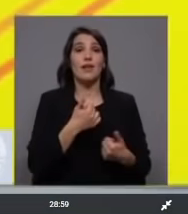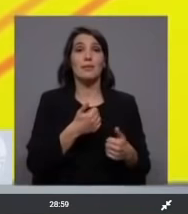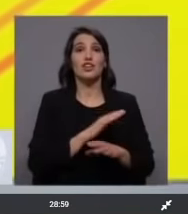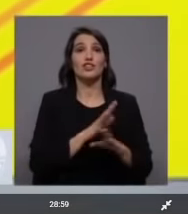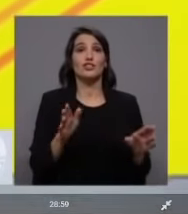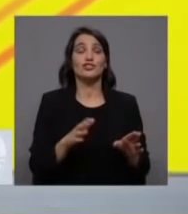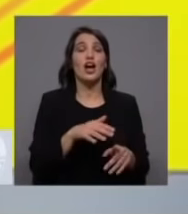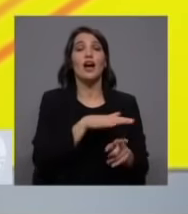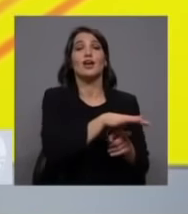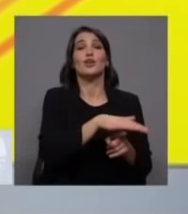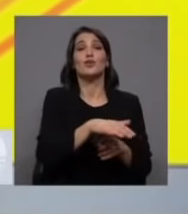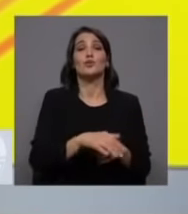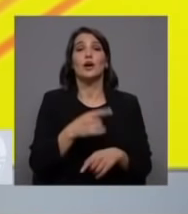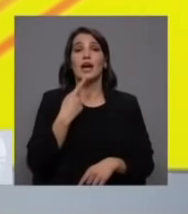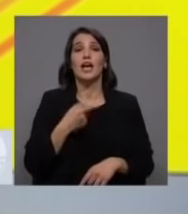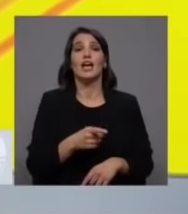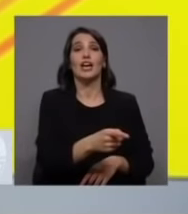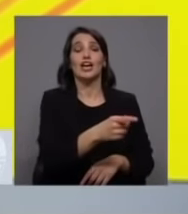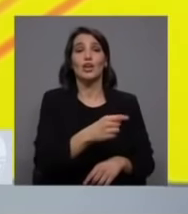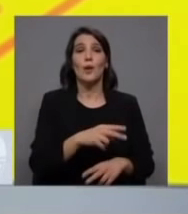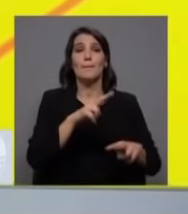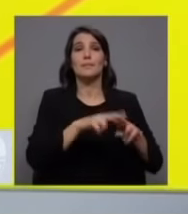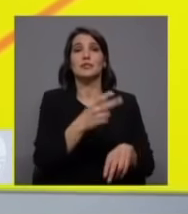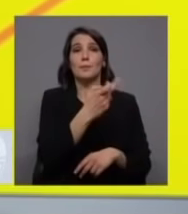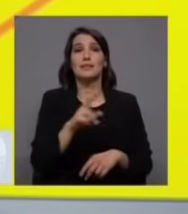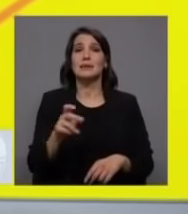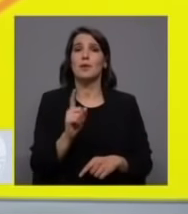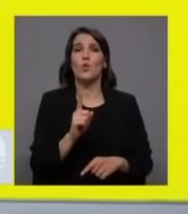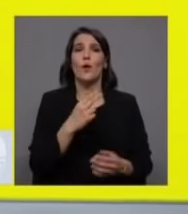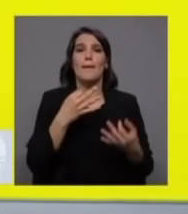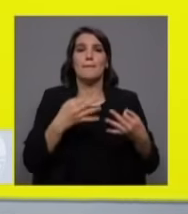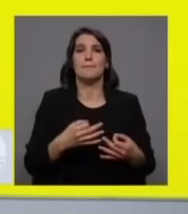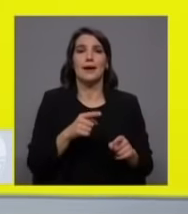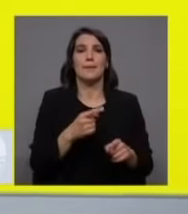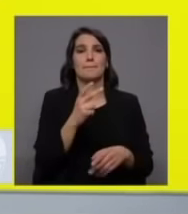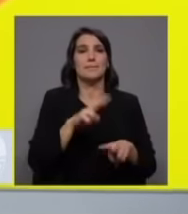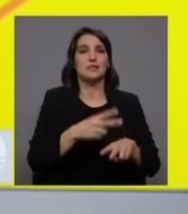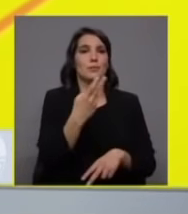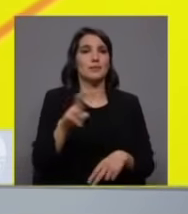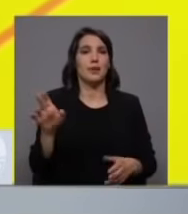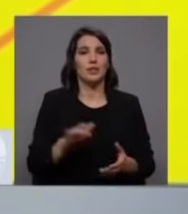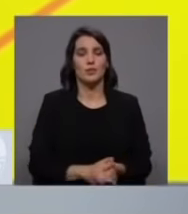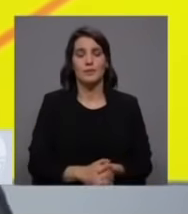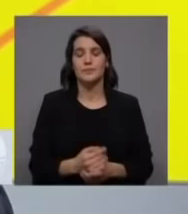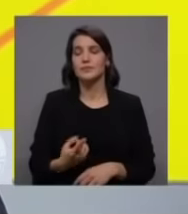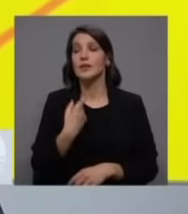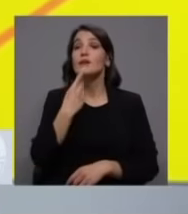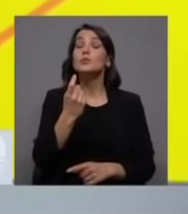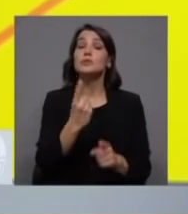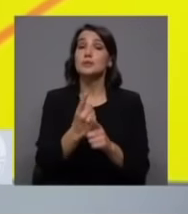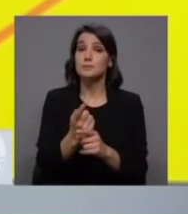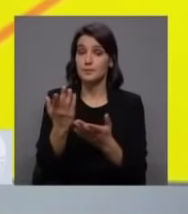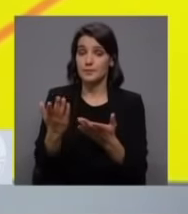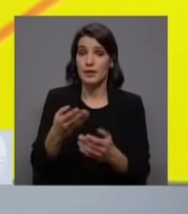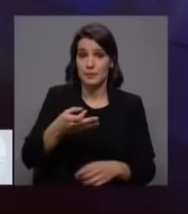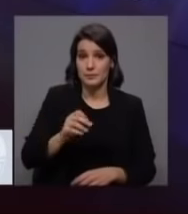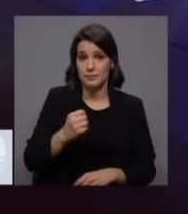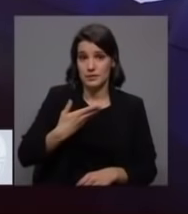conseguiu até André Ventura a mesma empresa mesma blusa é mesma pergunta ou seja se o